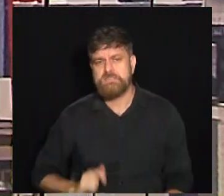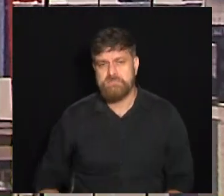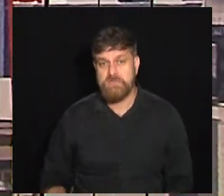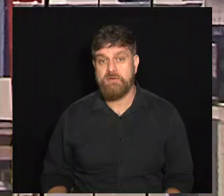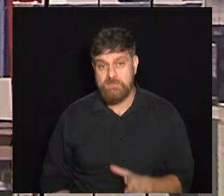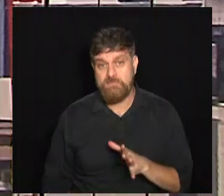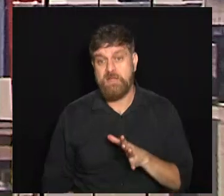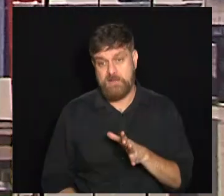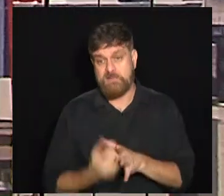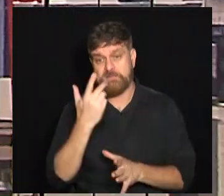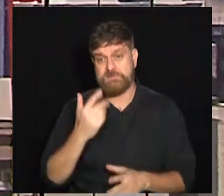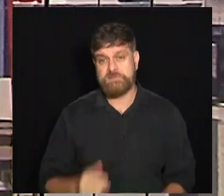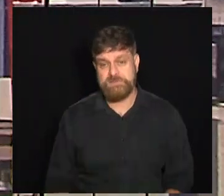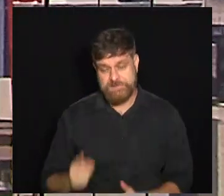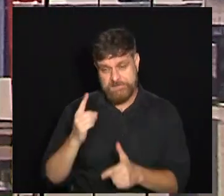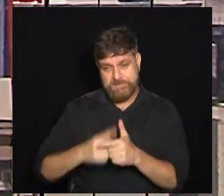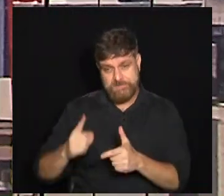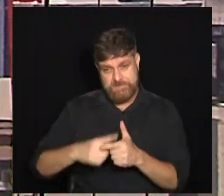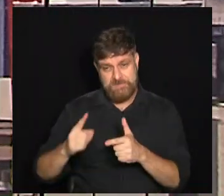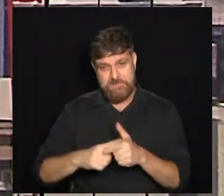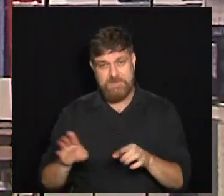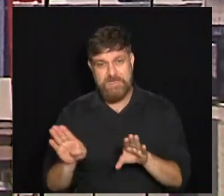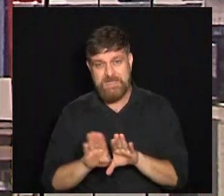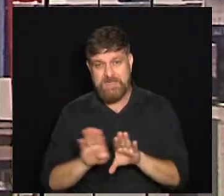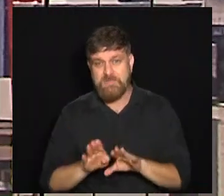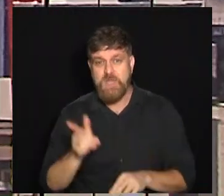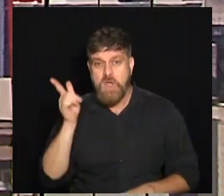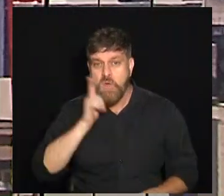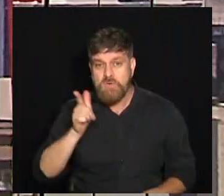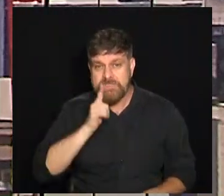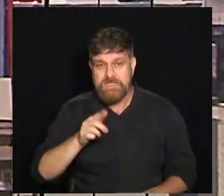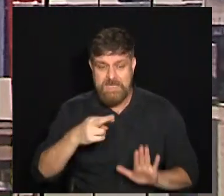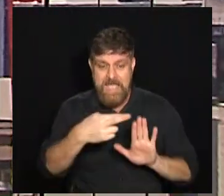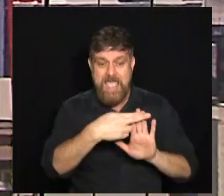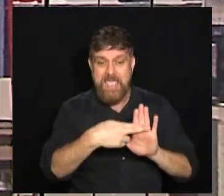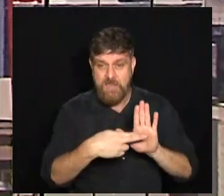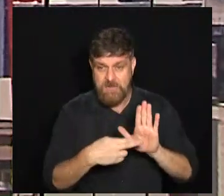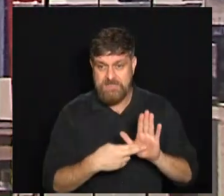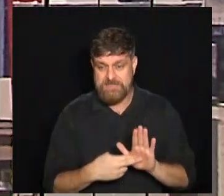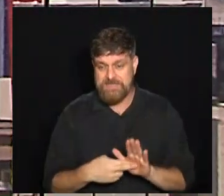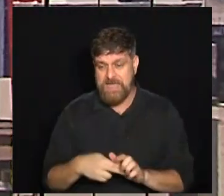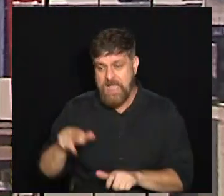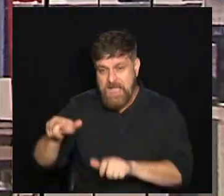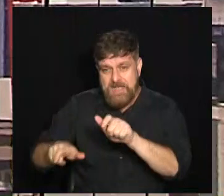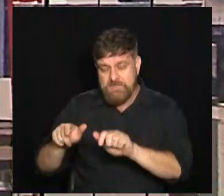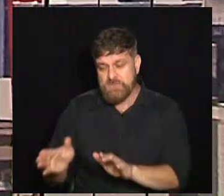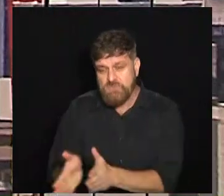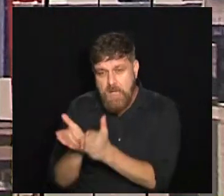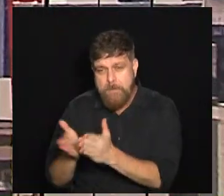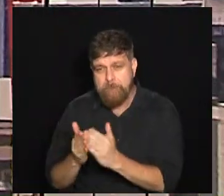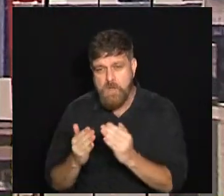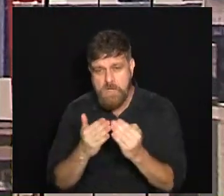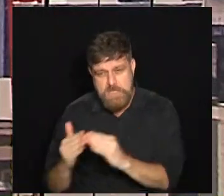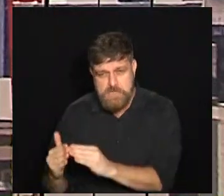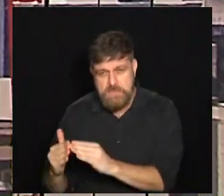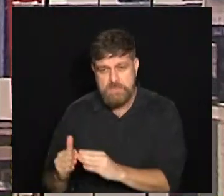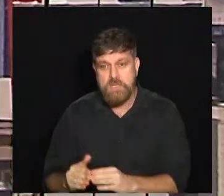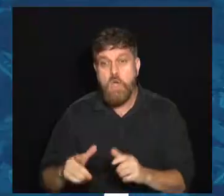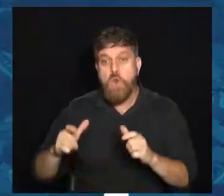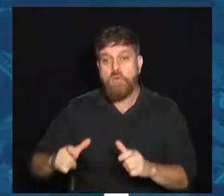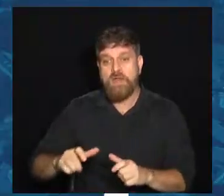possíveis problemas e avançar no processo de regularização fundiária do núcleo residencial